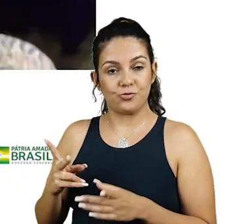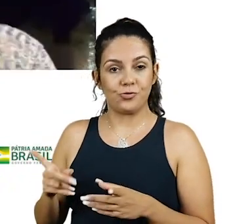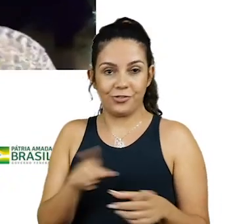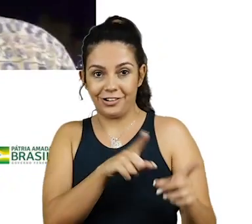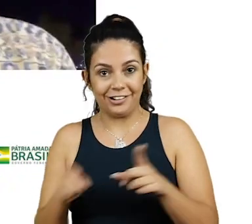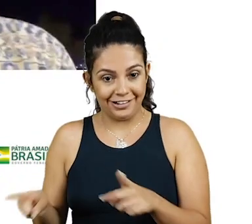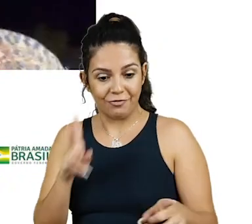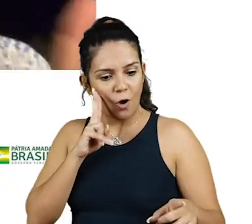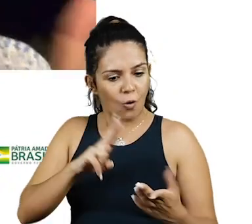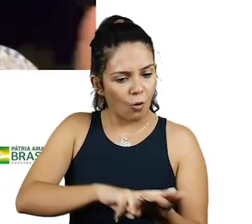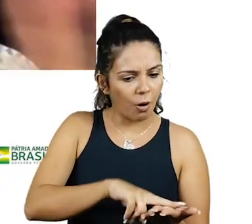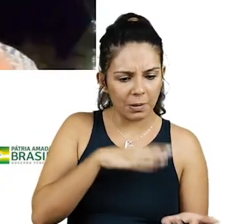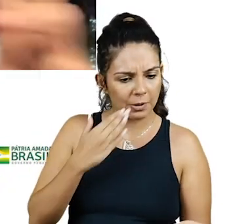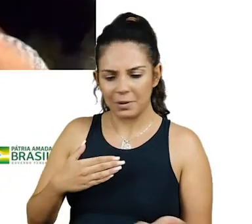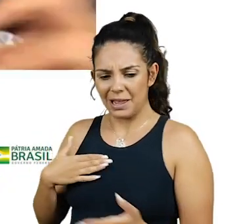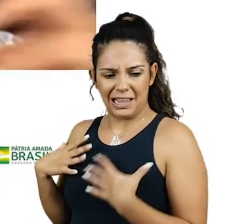final